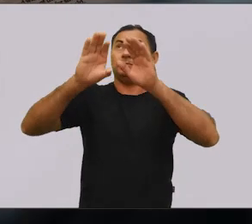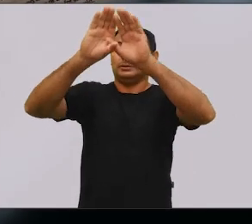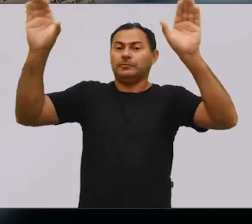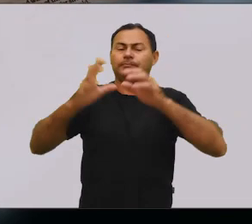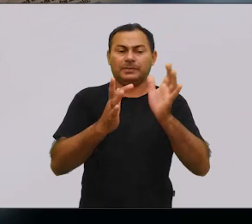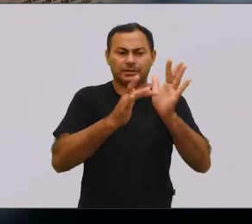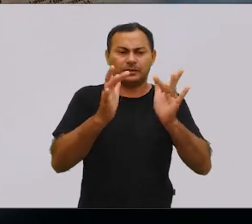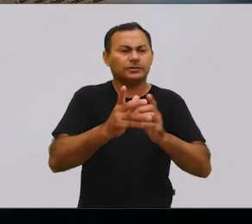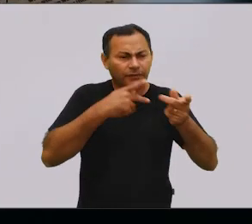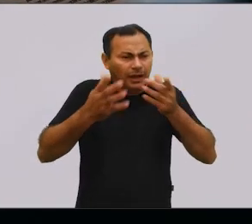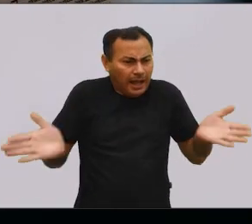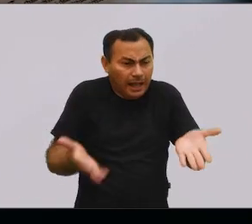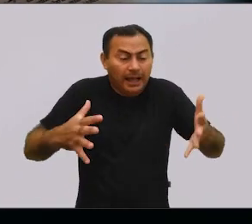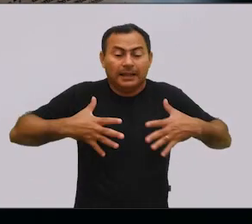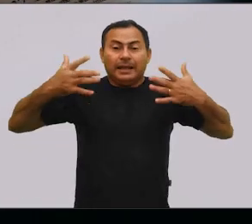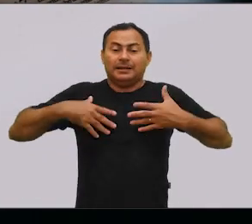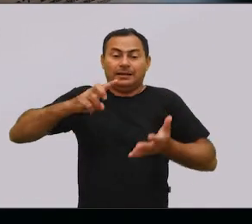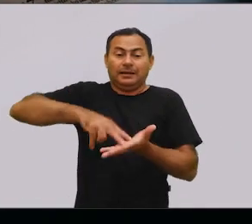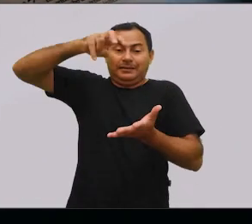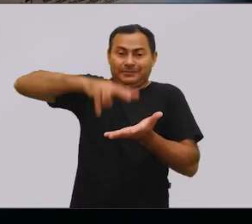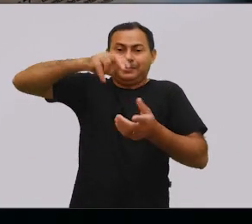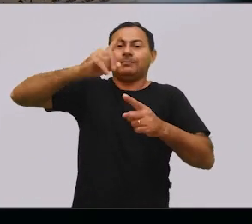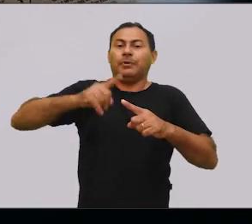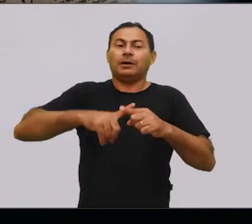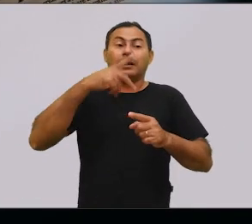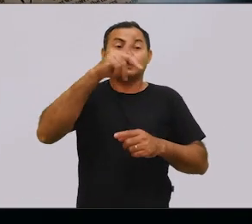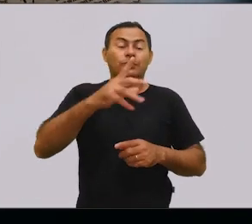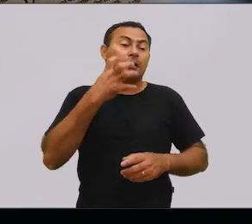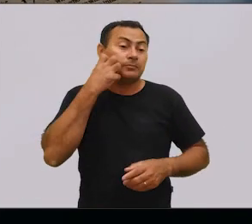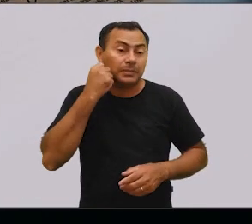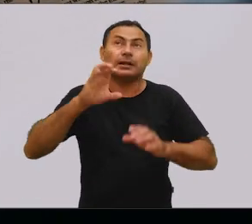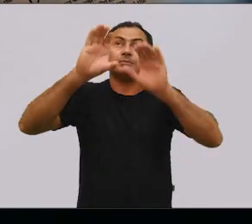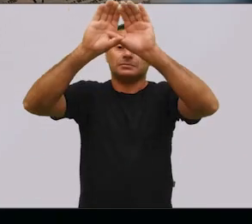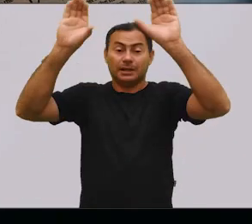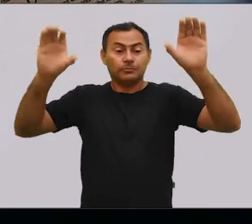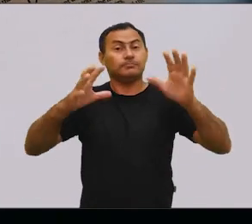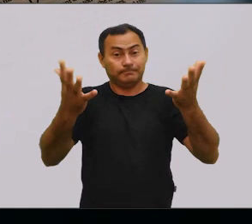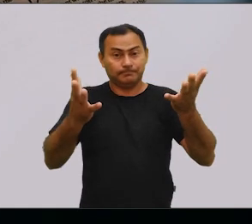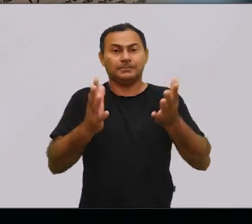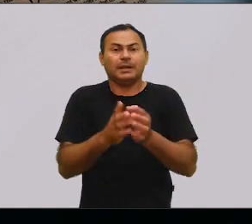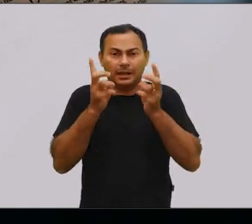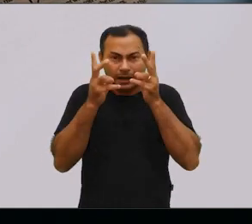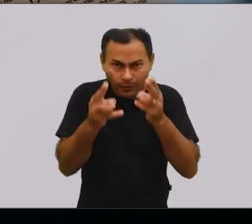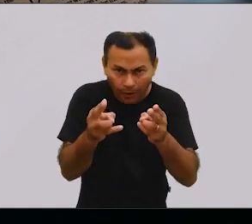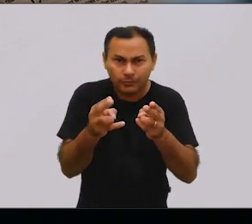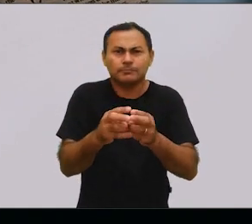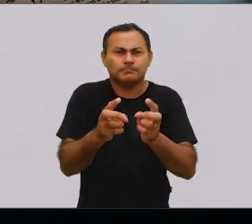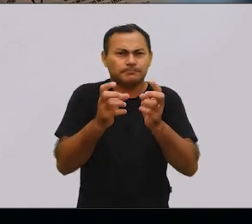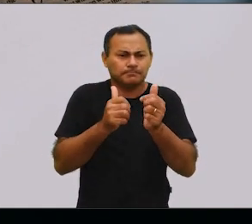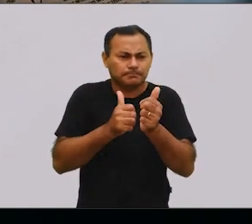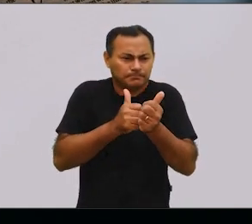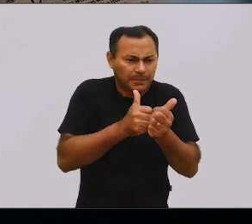Jesus disse, alegrem-se e regozijem-se, porque grande é a sua recompensa nos céus. Pois da mesma